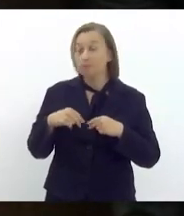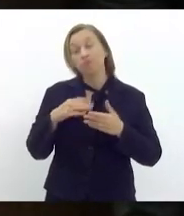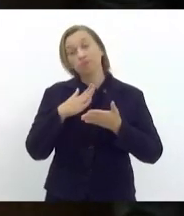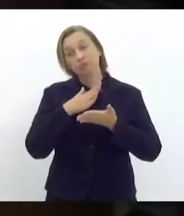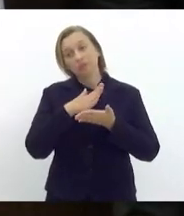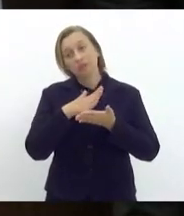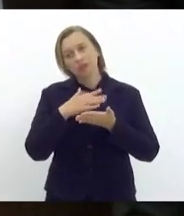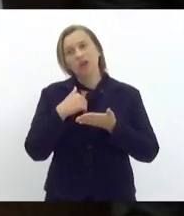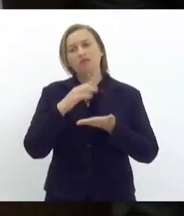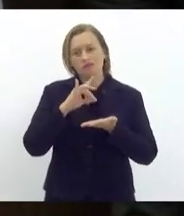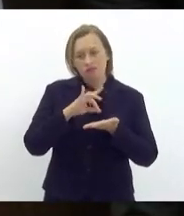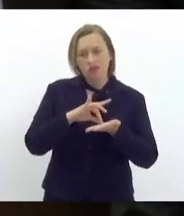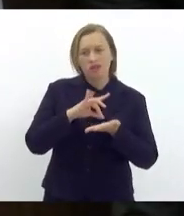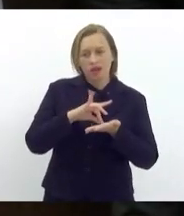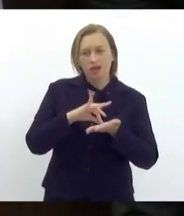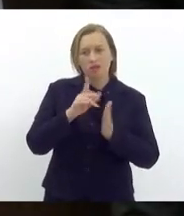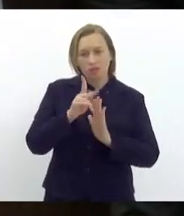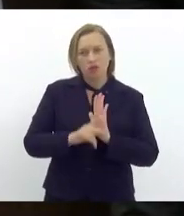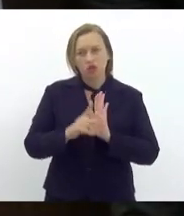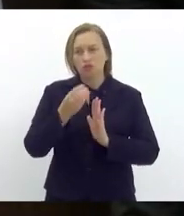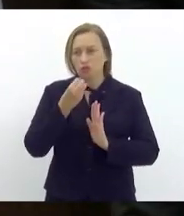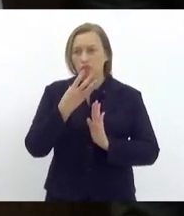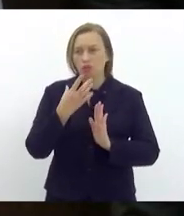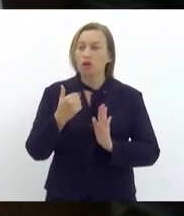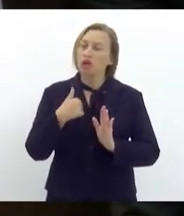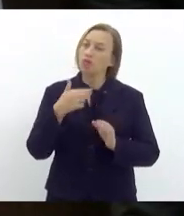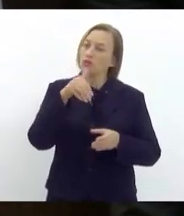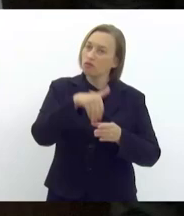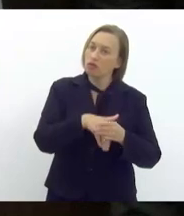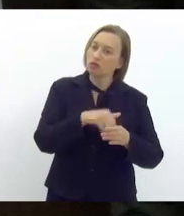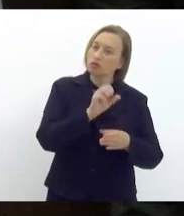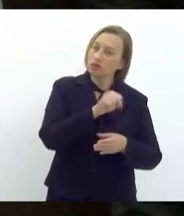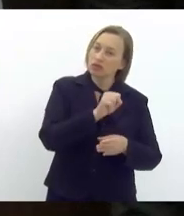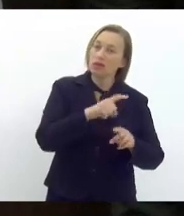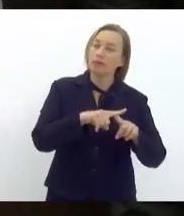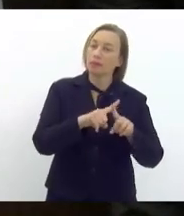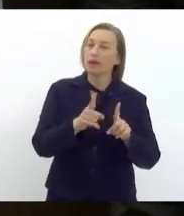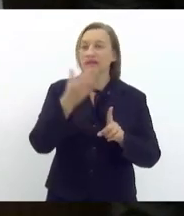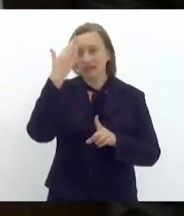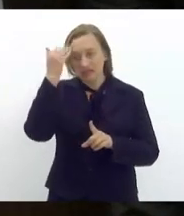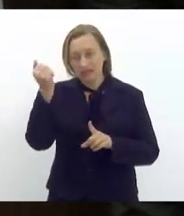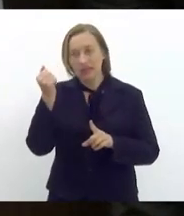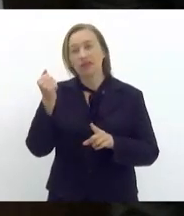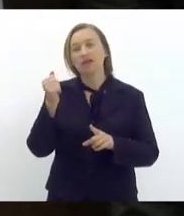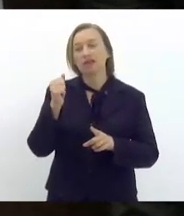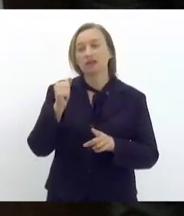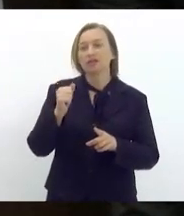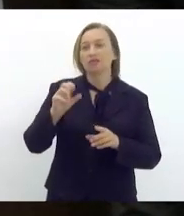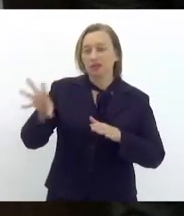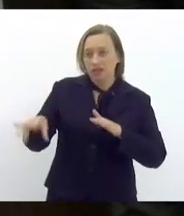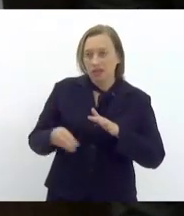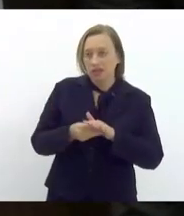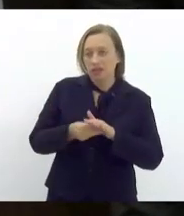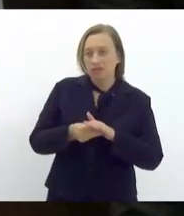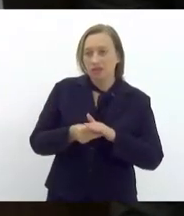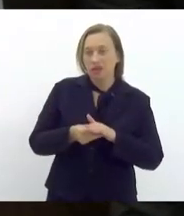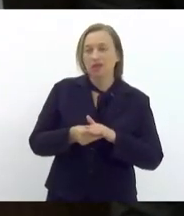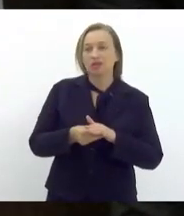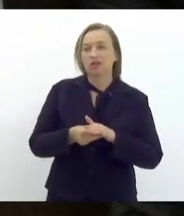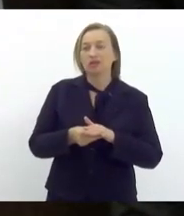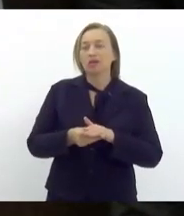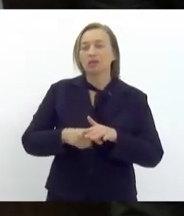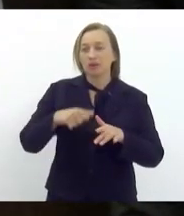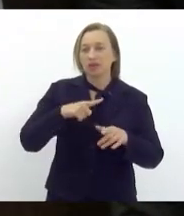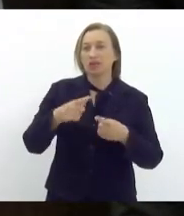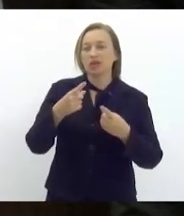guarda razão o projeto estou votando favorável mas sei que vai ter possivelmente emendas para ter a